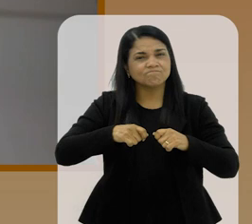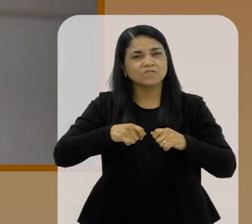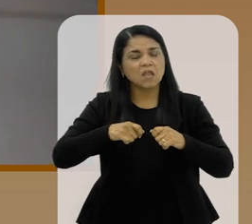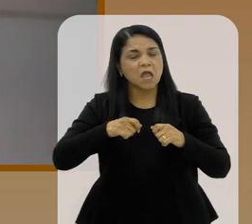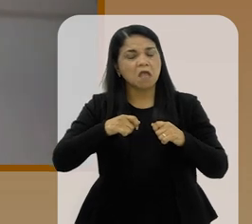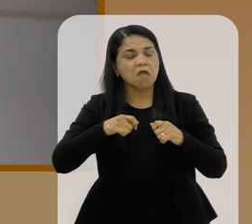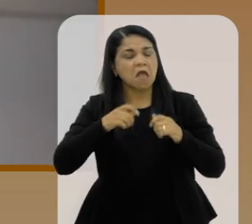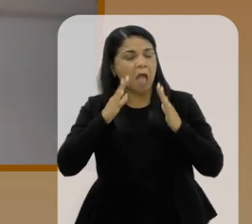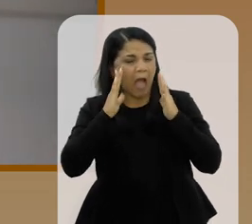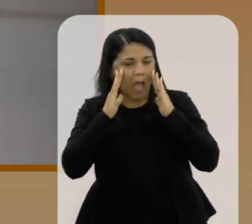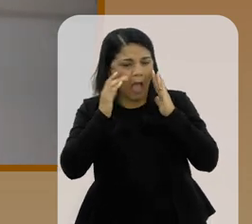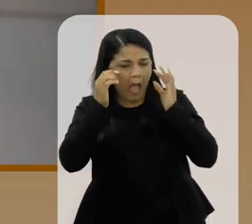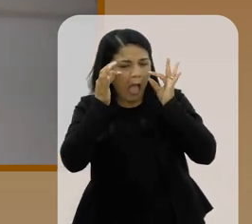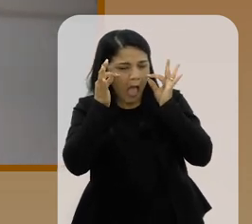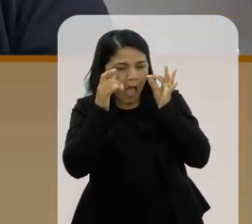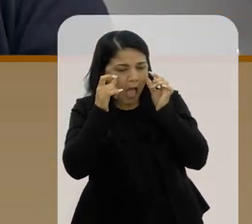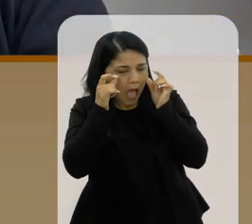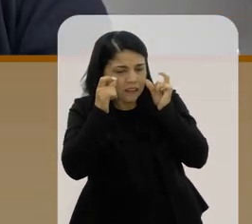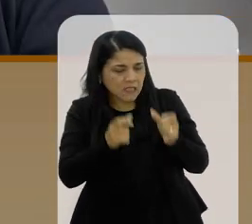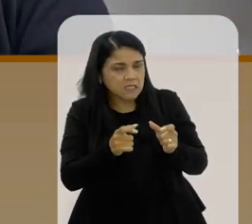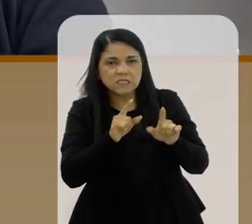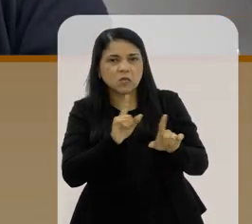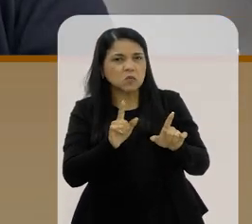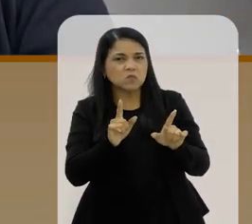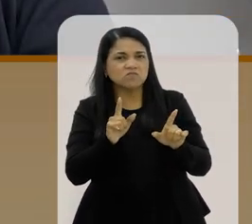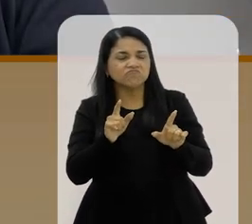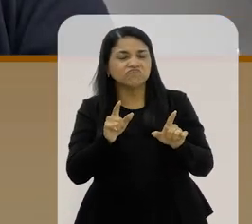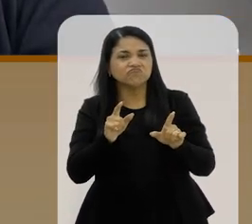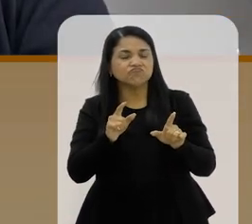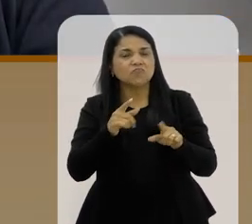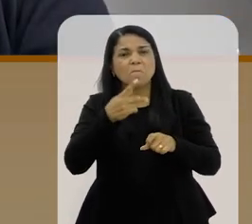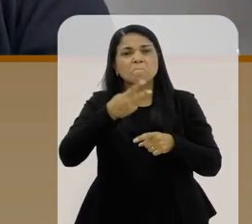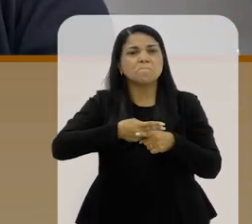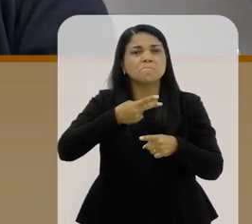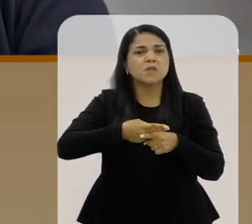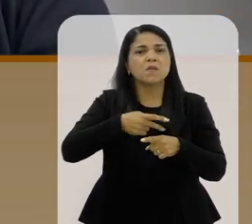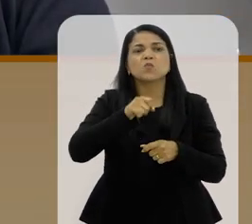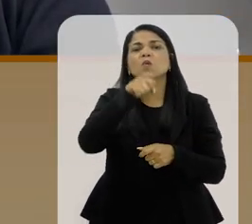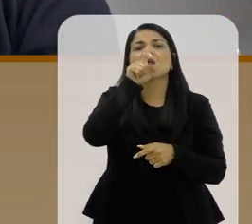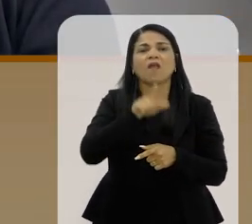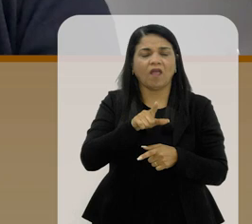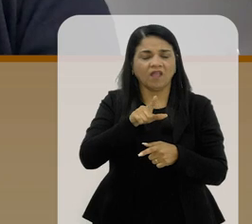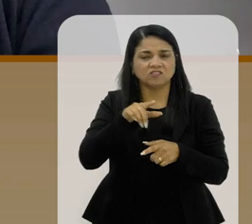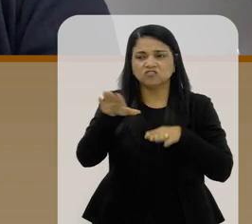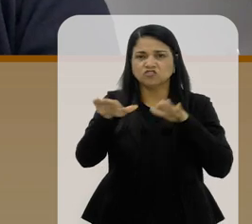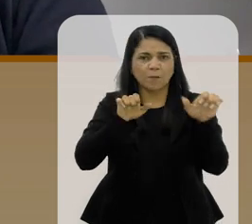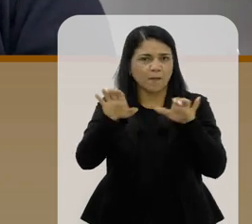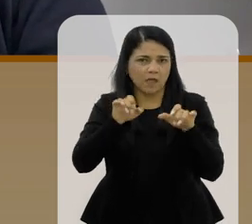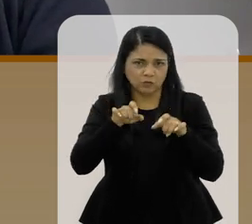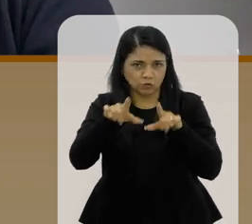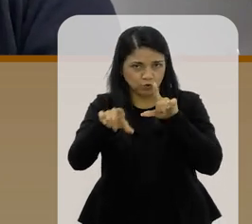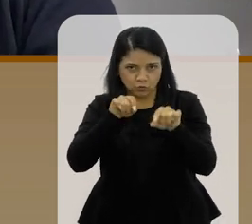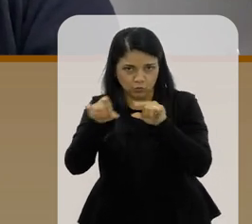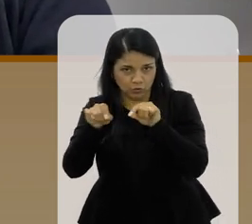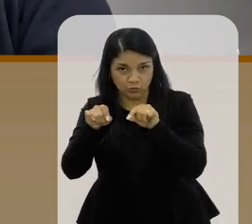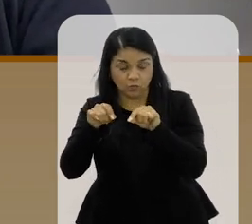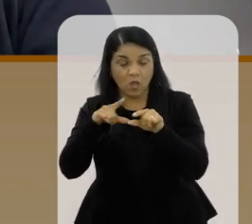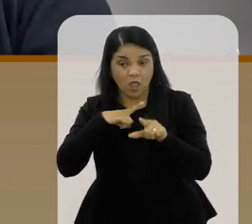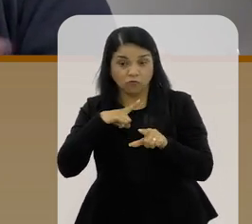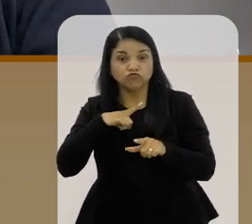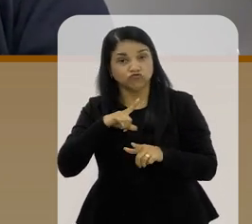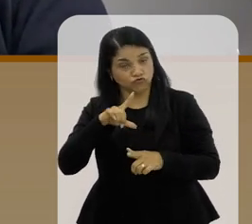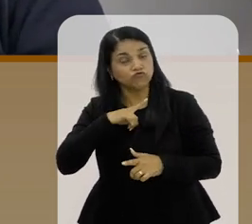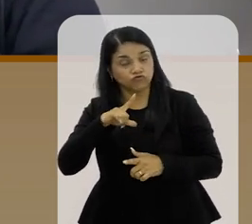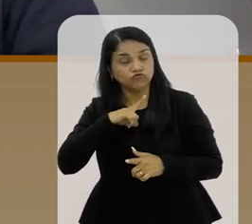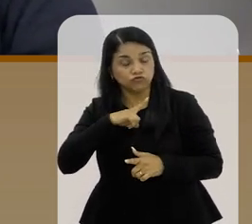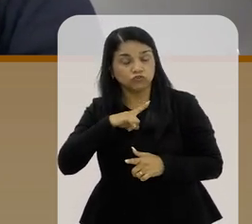Eu não estava prestando muita atenção na época da premiação, se eu seria chamado ou não. Eu teria